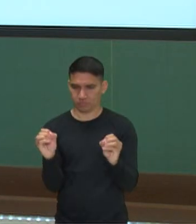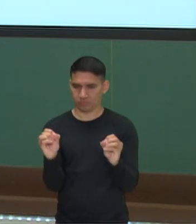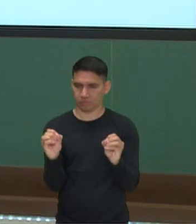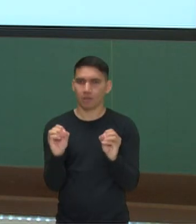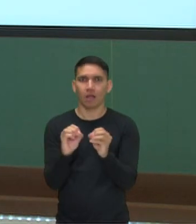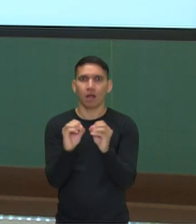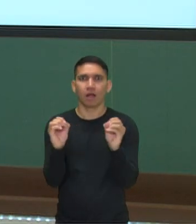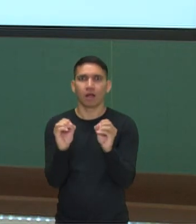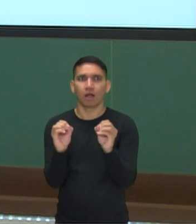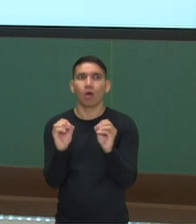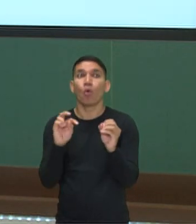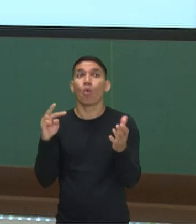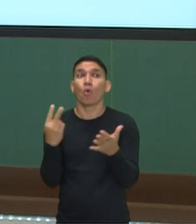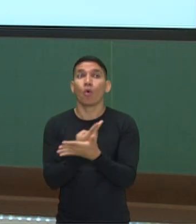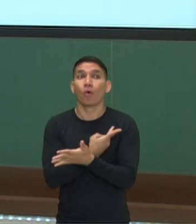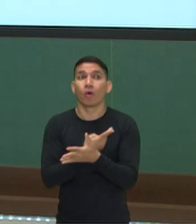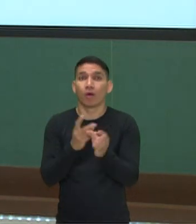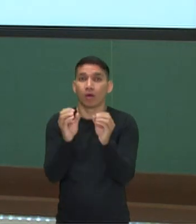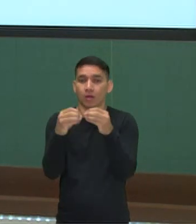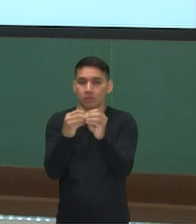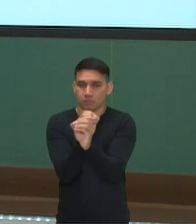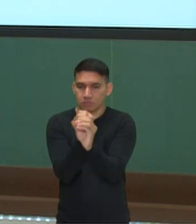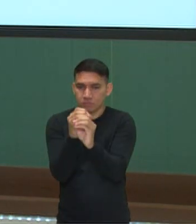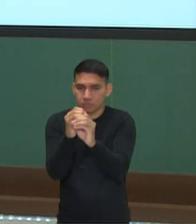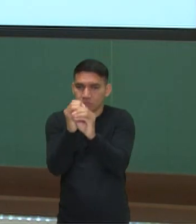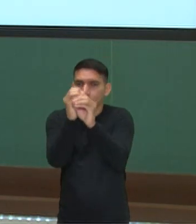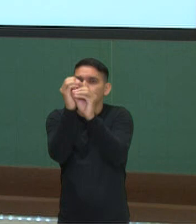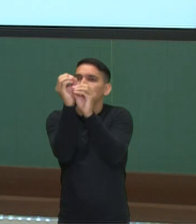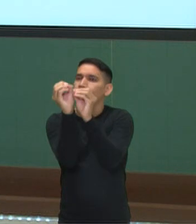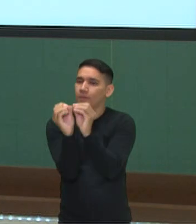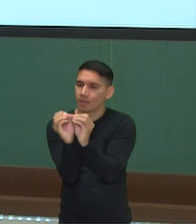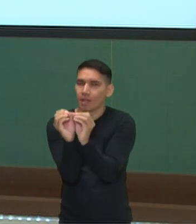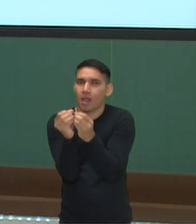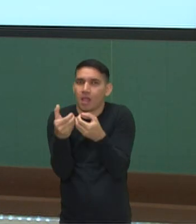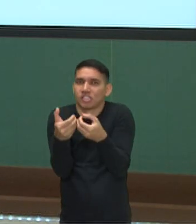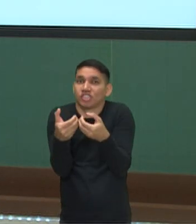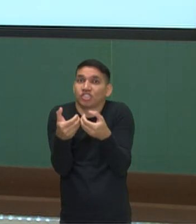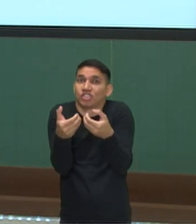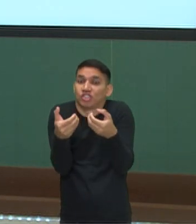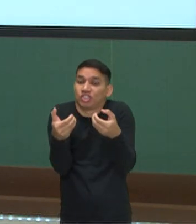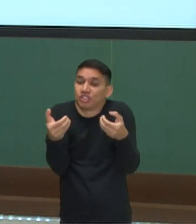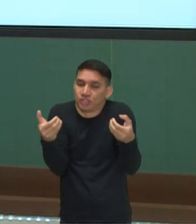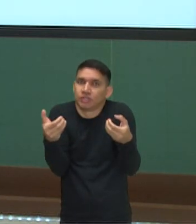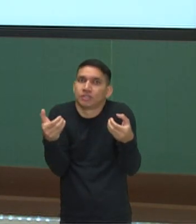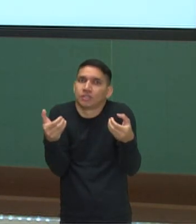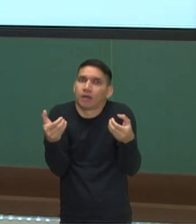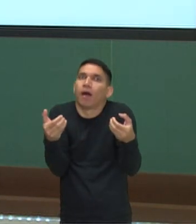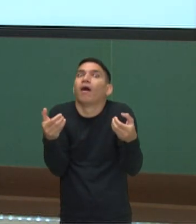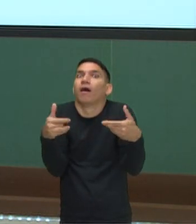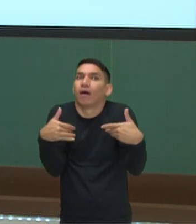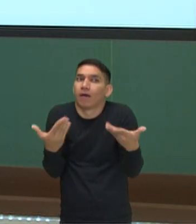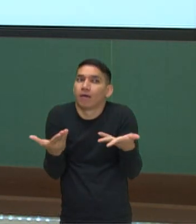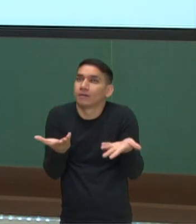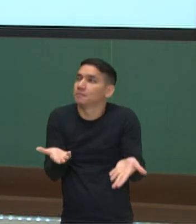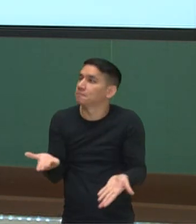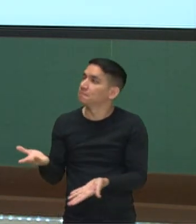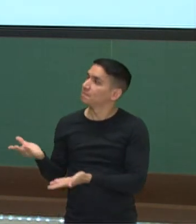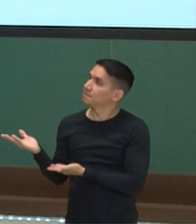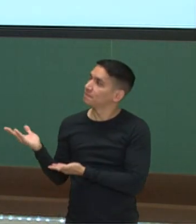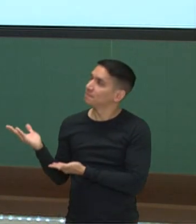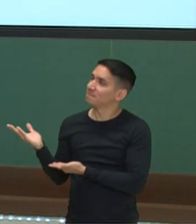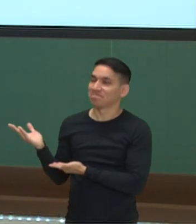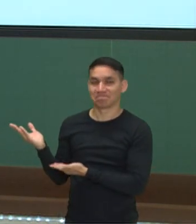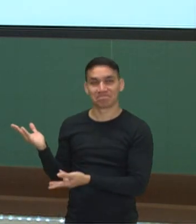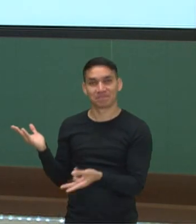duplicado, o citoplasma dessa célula começa a se dividir. E aí então nós temos a formação